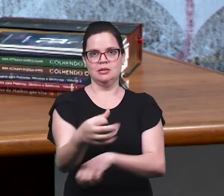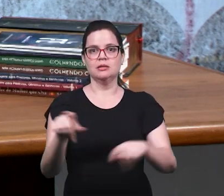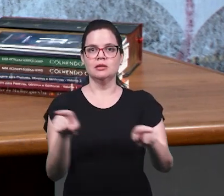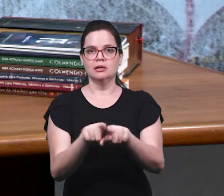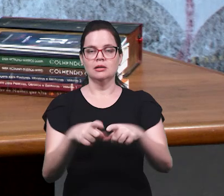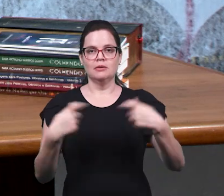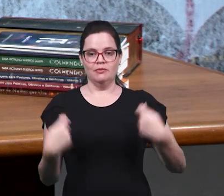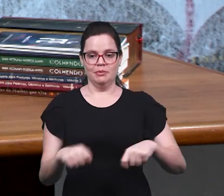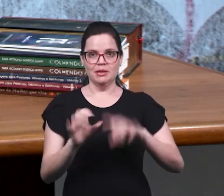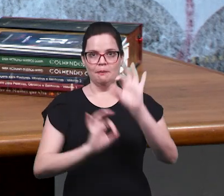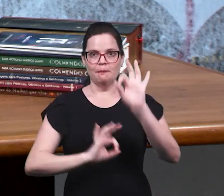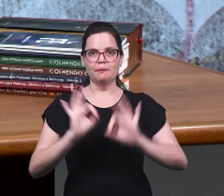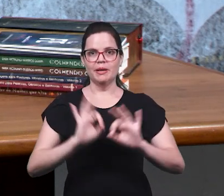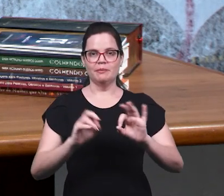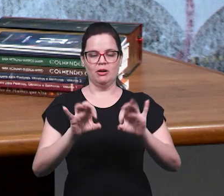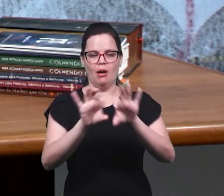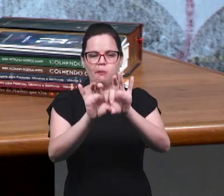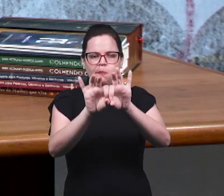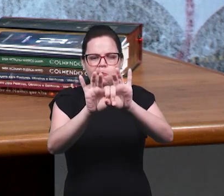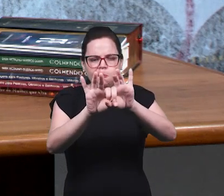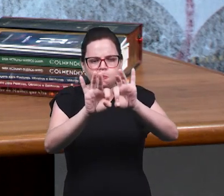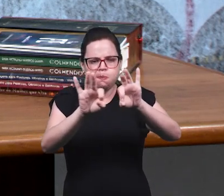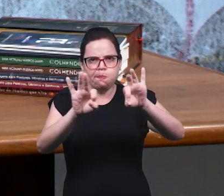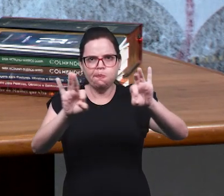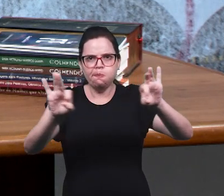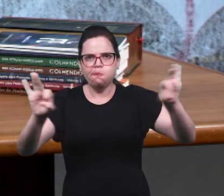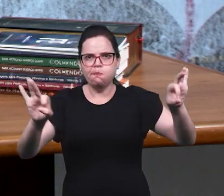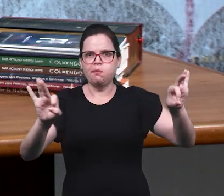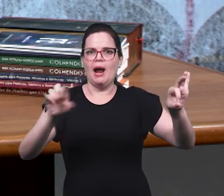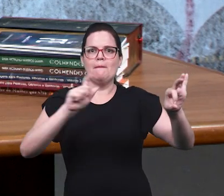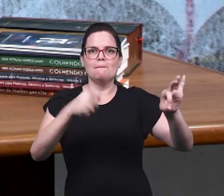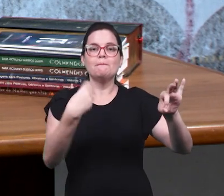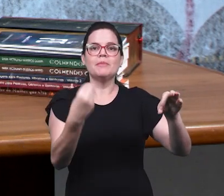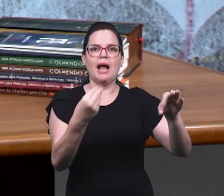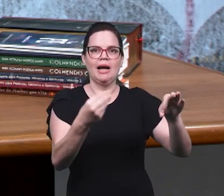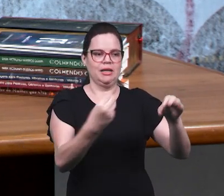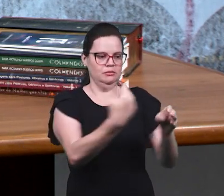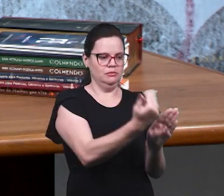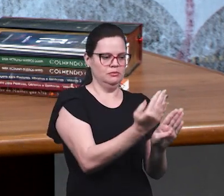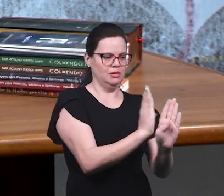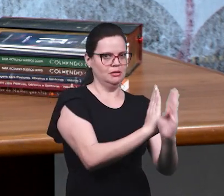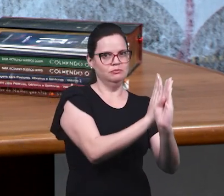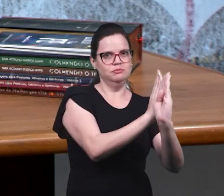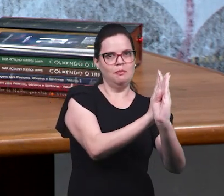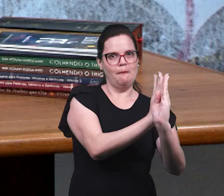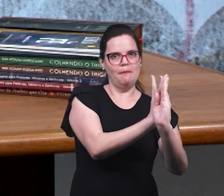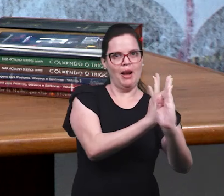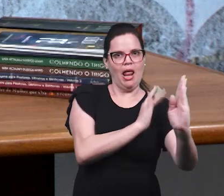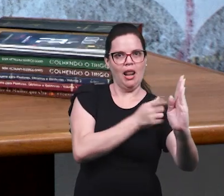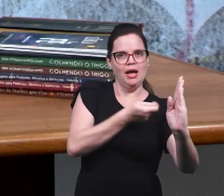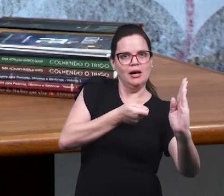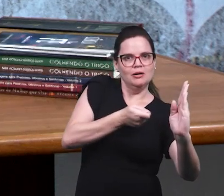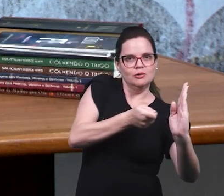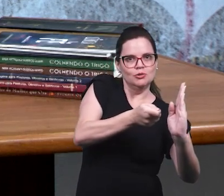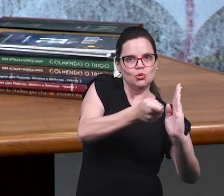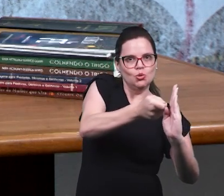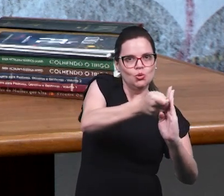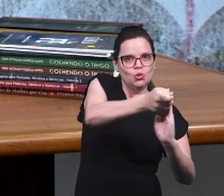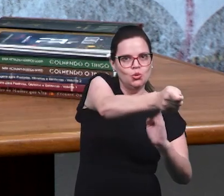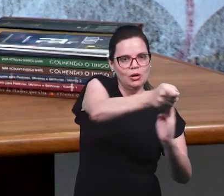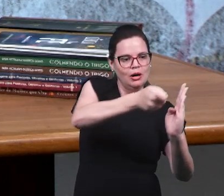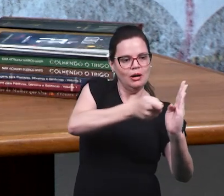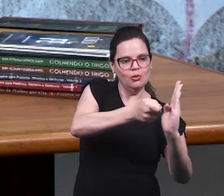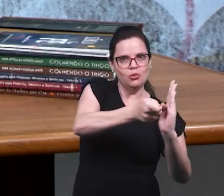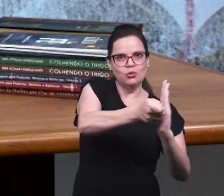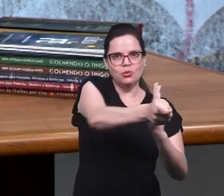de cetim para as tábuas de um lado do tabernáculo e 5 barras para as tábuas do outro lado